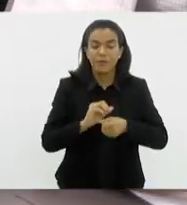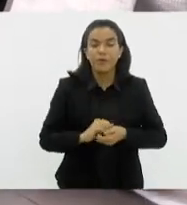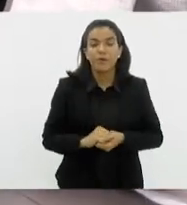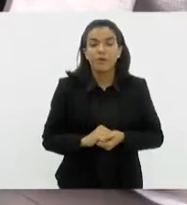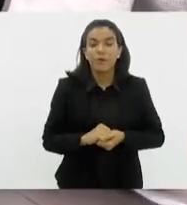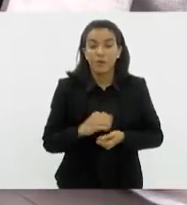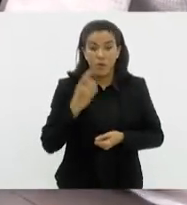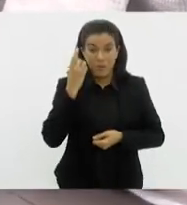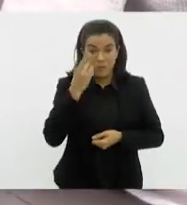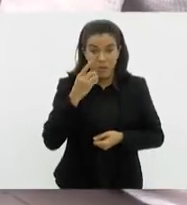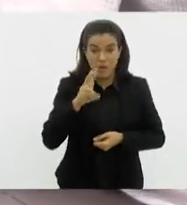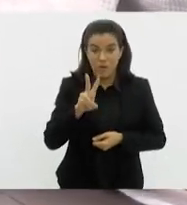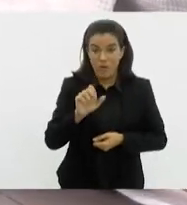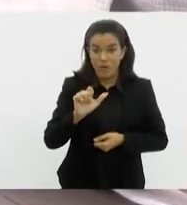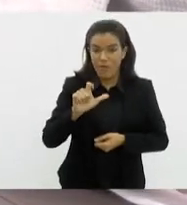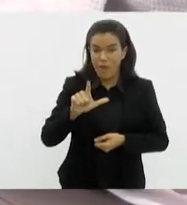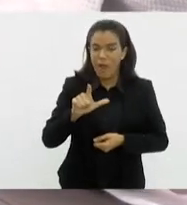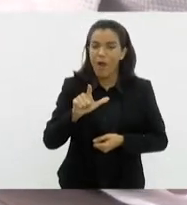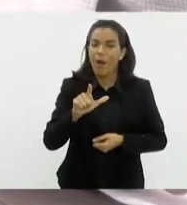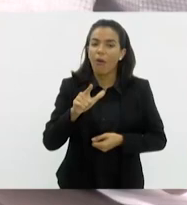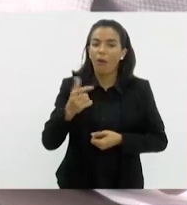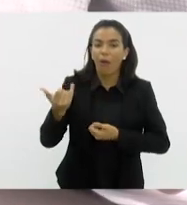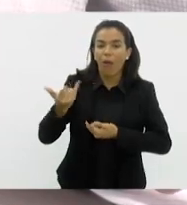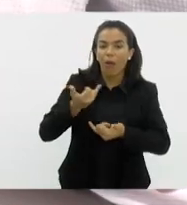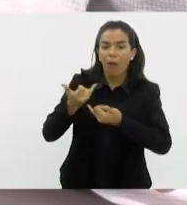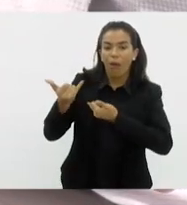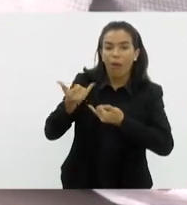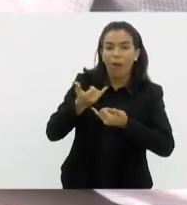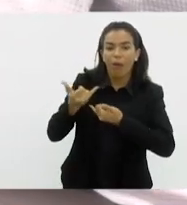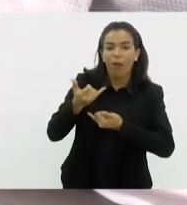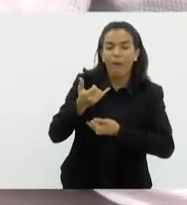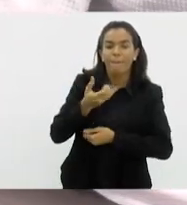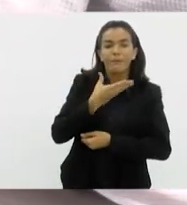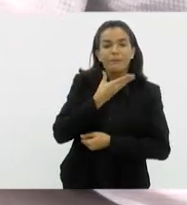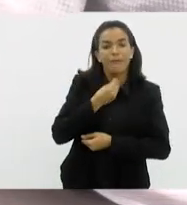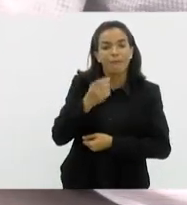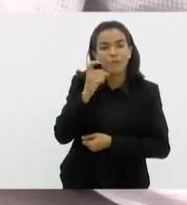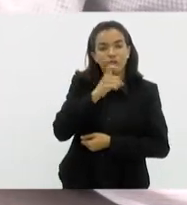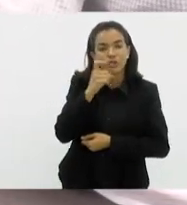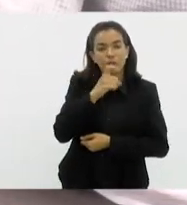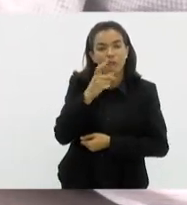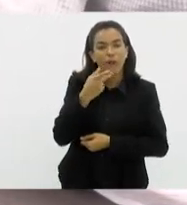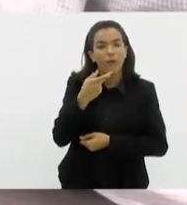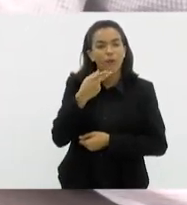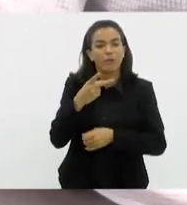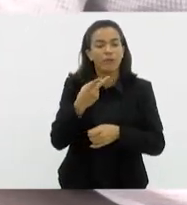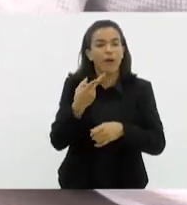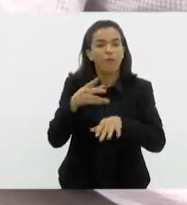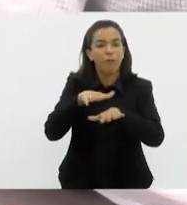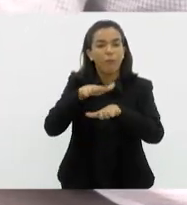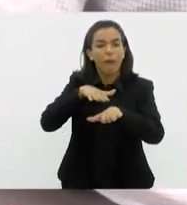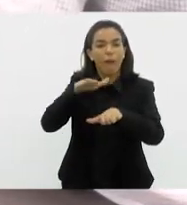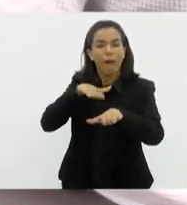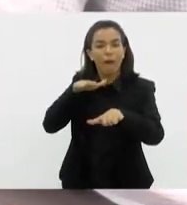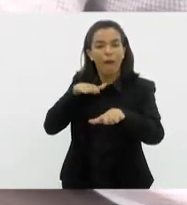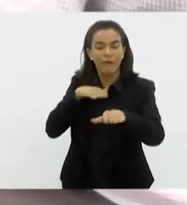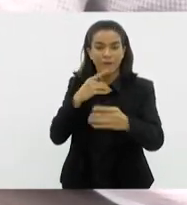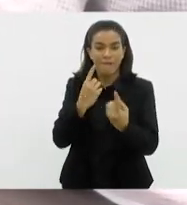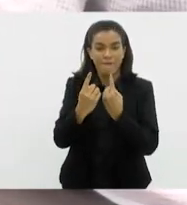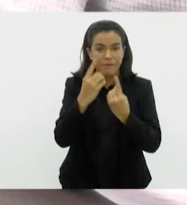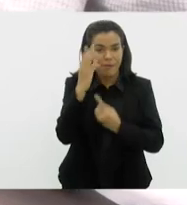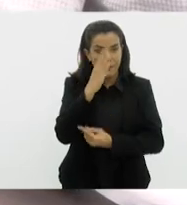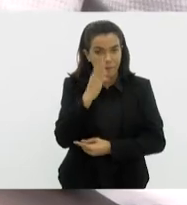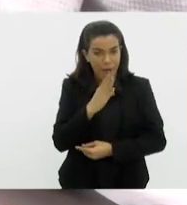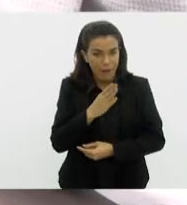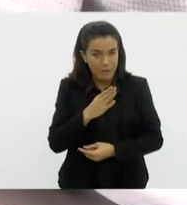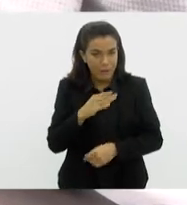Val jogou uma fake news aqui que durou 2 segundos. Ele disse que Vossa Excelência estava engarrafado na Avenida Brasil. Eu ia até abrir e